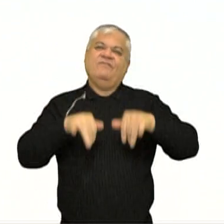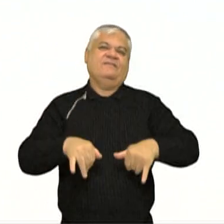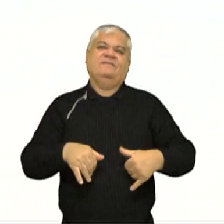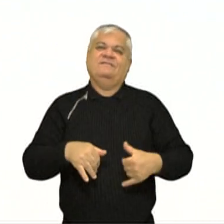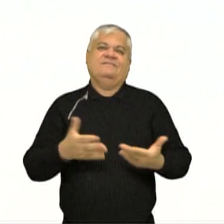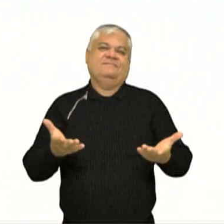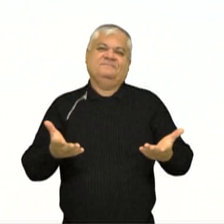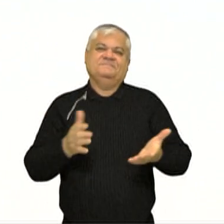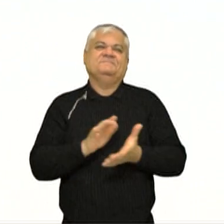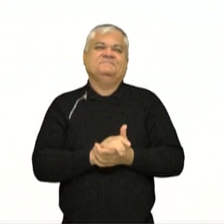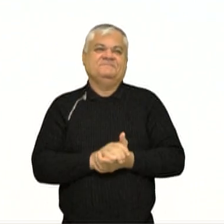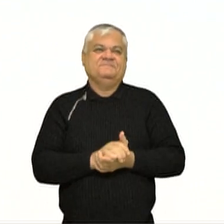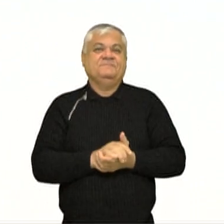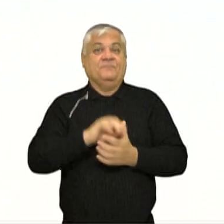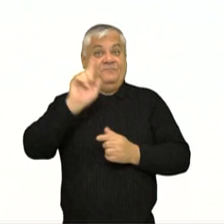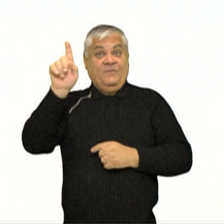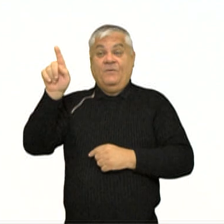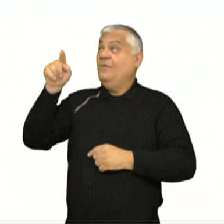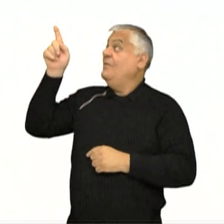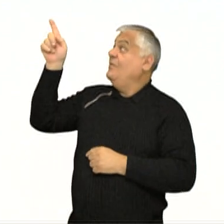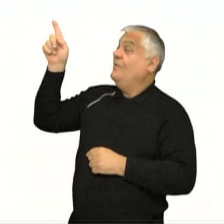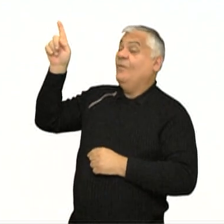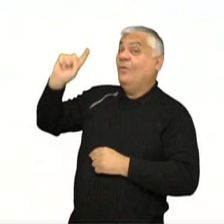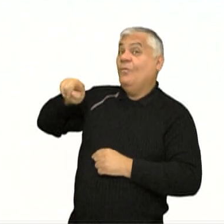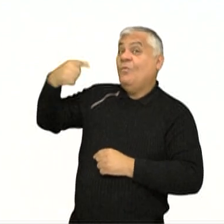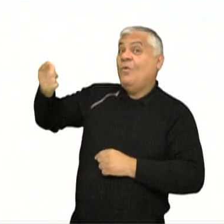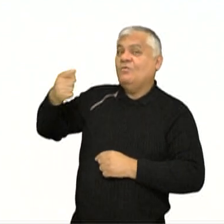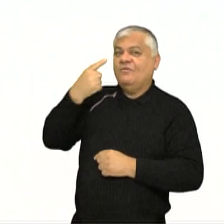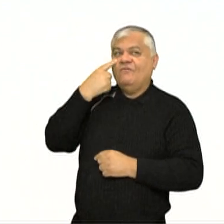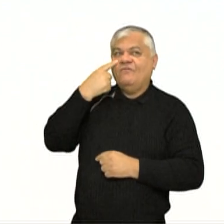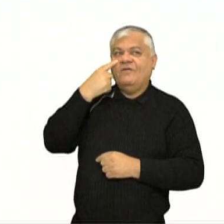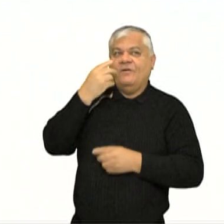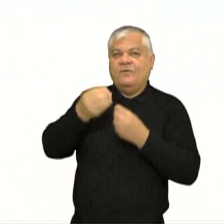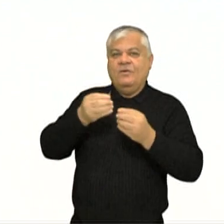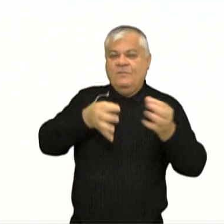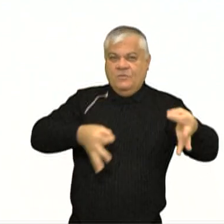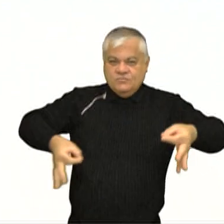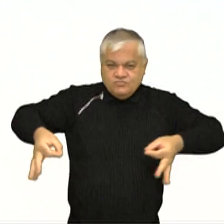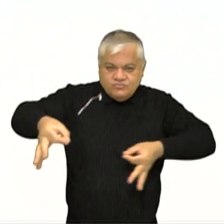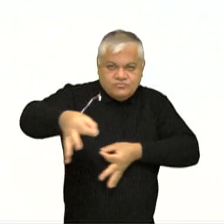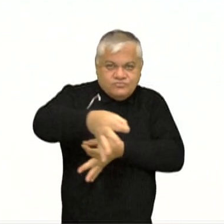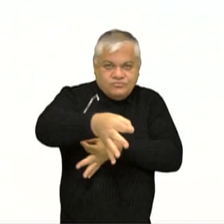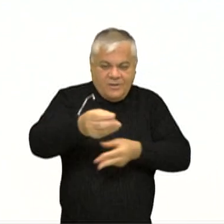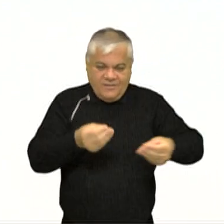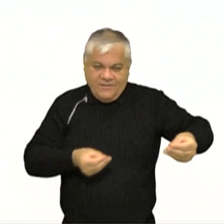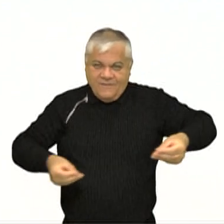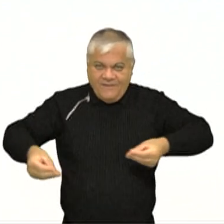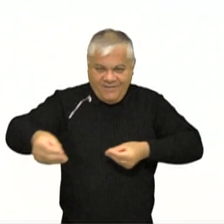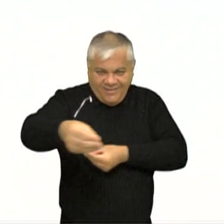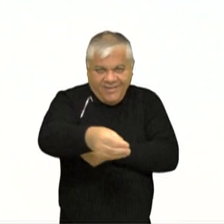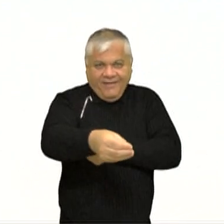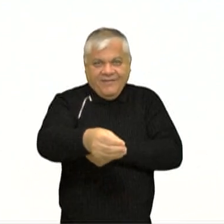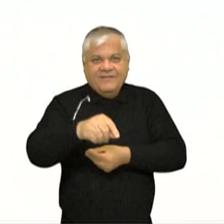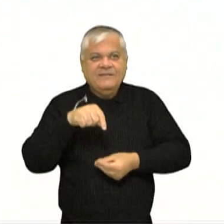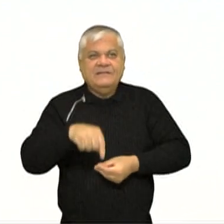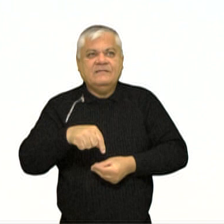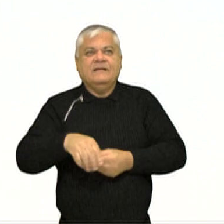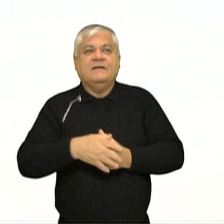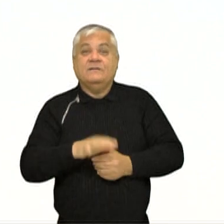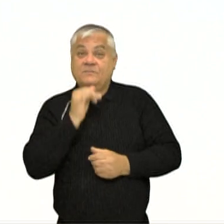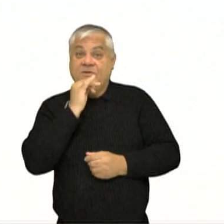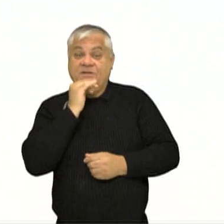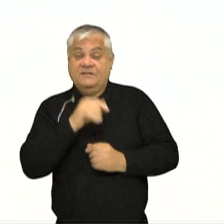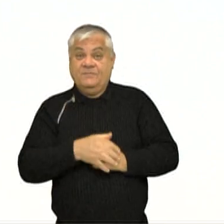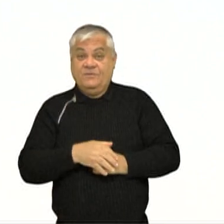escapatória. Da mesma forma aqui do outro lado, ó, só que a gente virou para cá o outro canto do tabuleiro, né? Agora ele está na